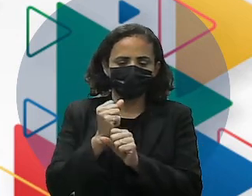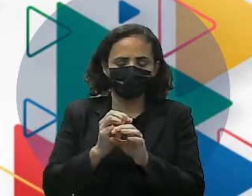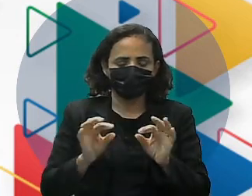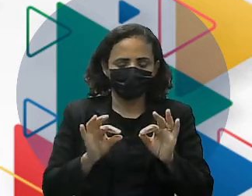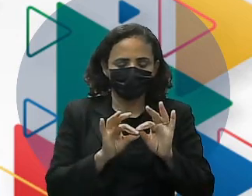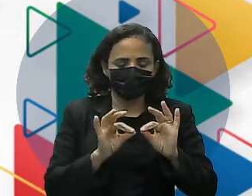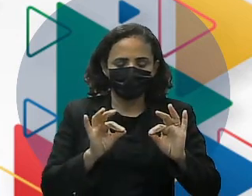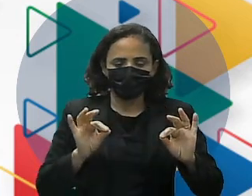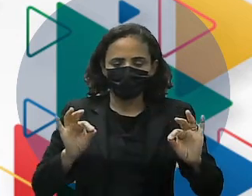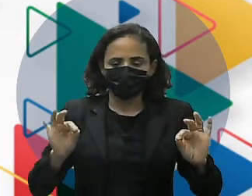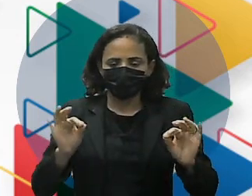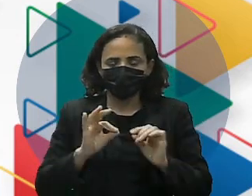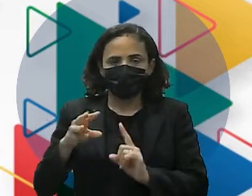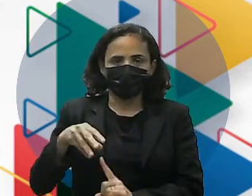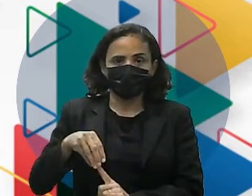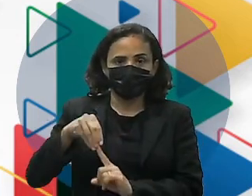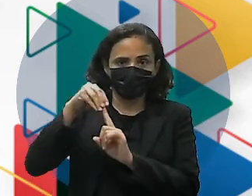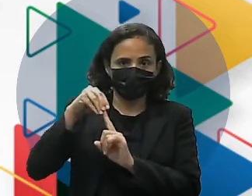fração única